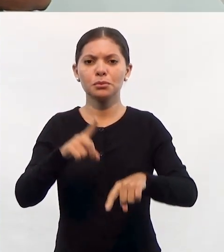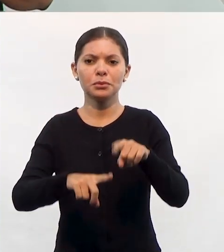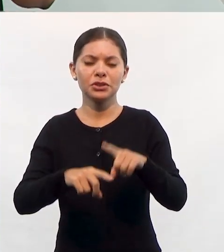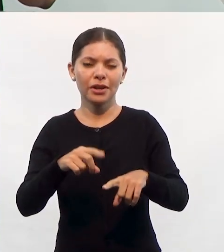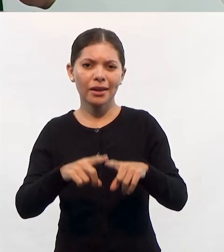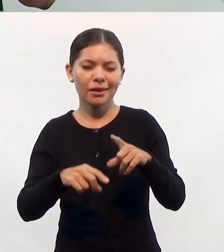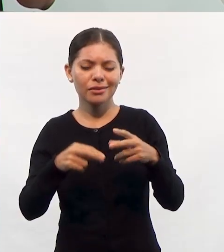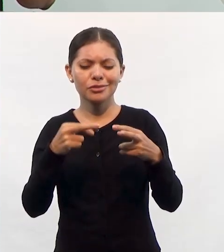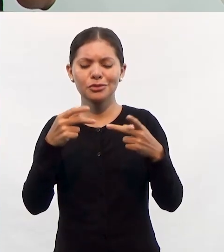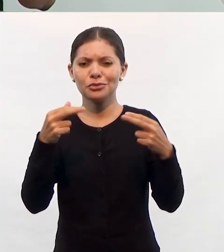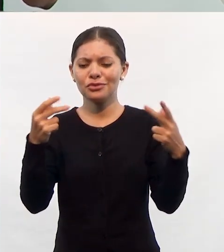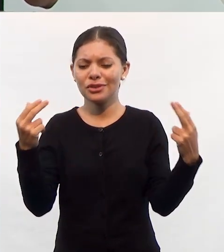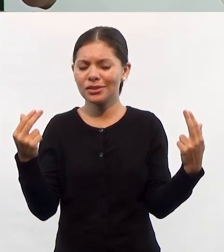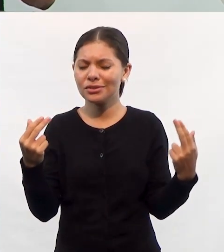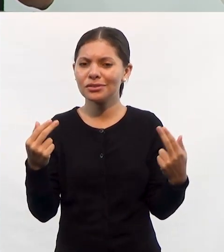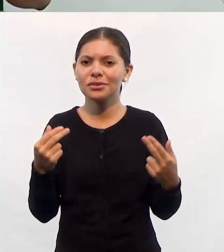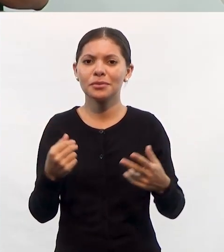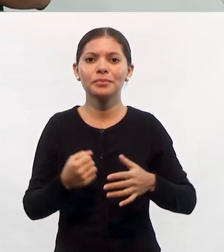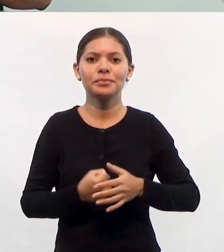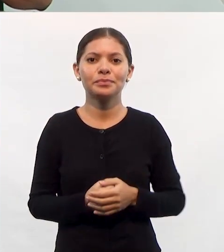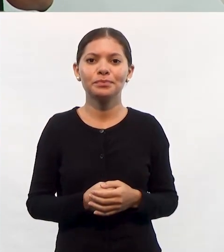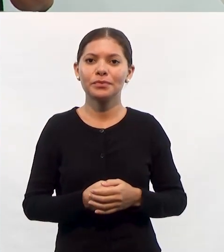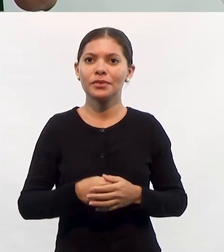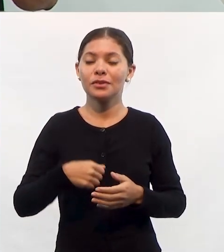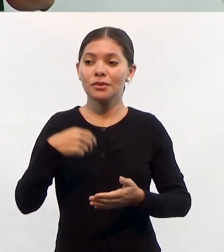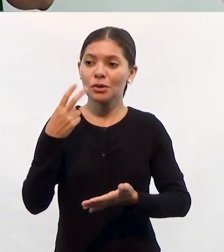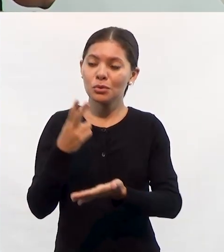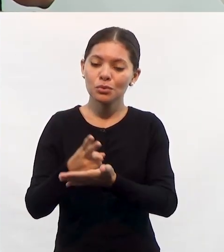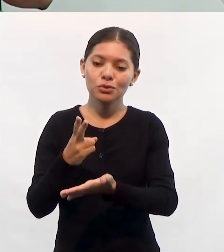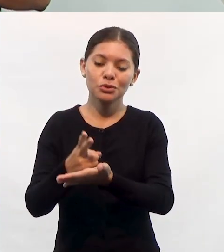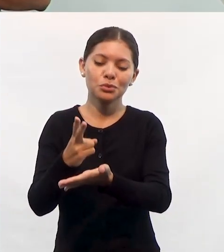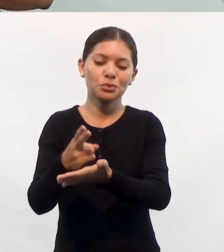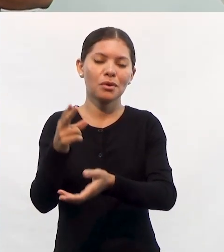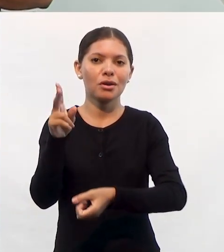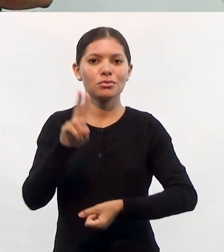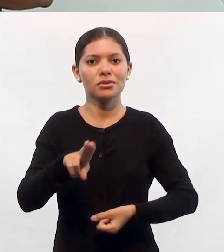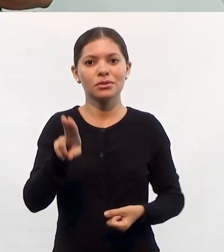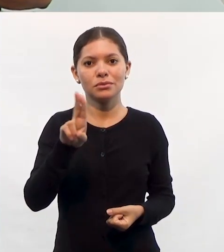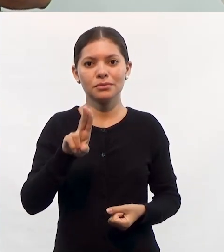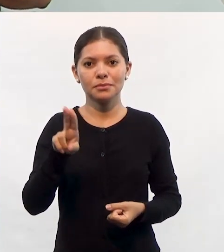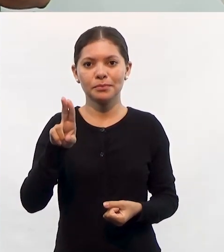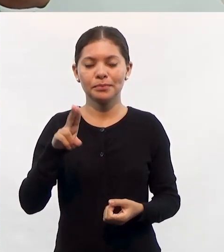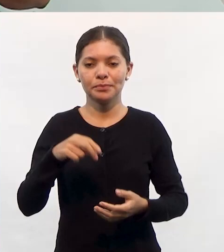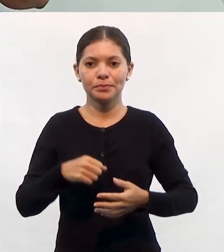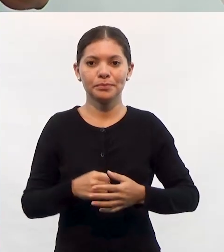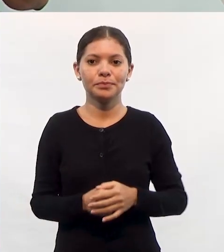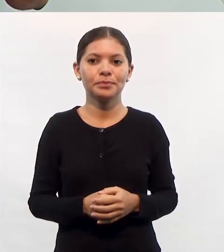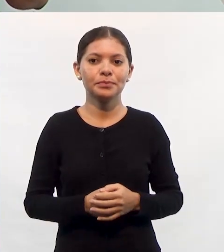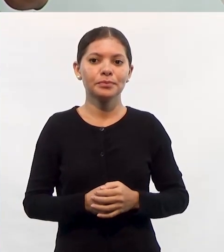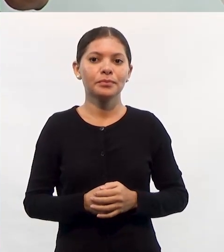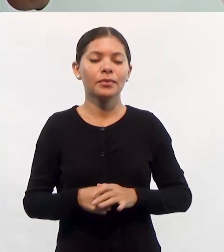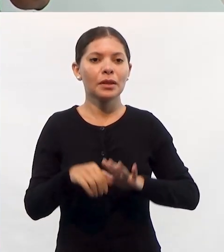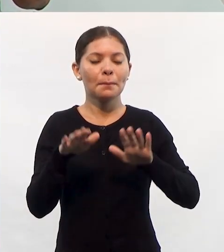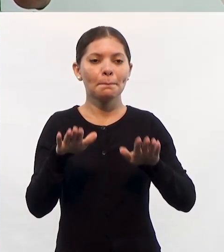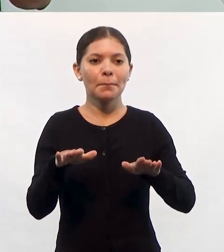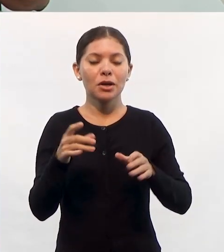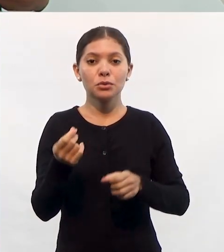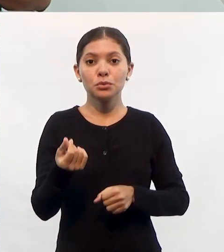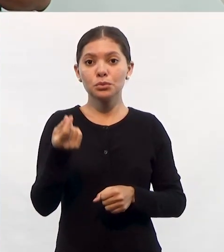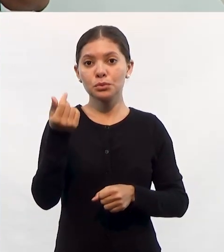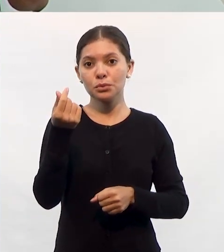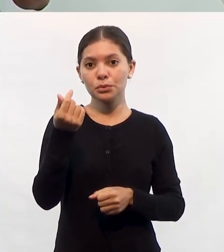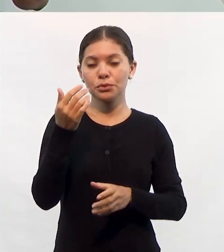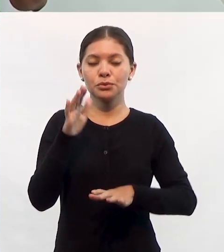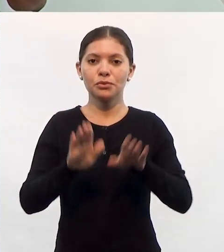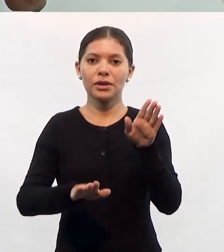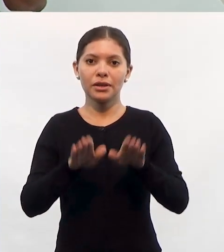insumos equipamentos vai continuar sendo depreciado por outro lado os custos